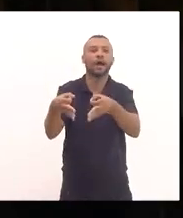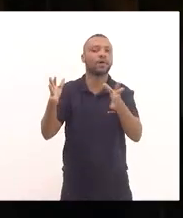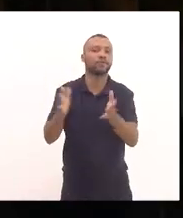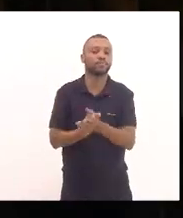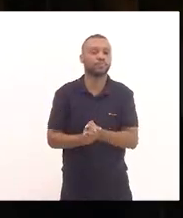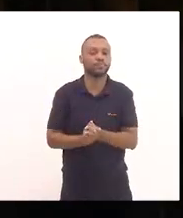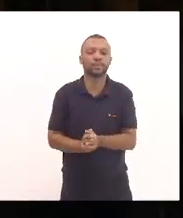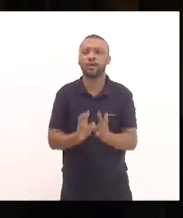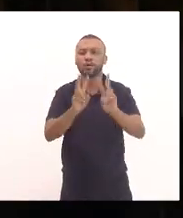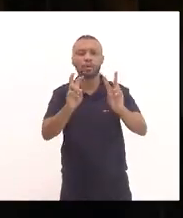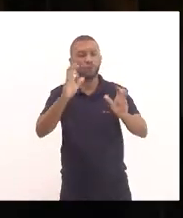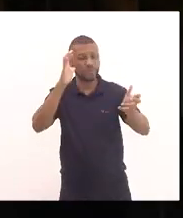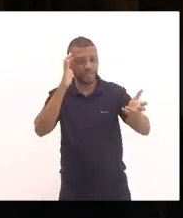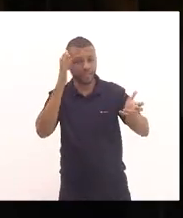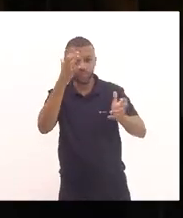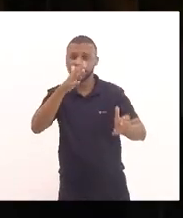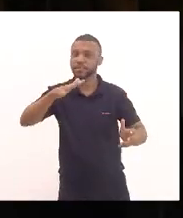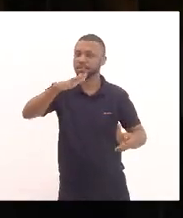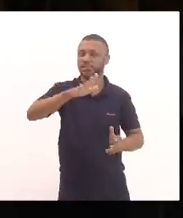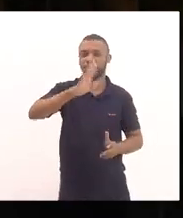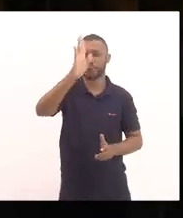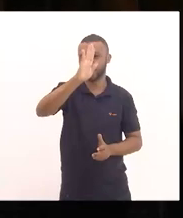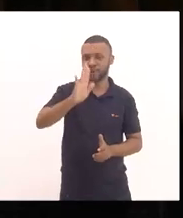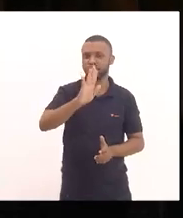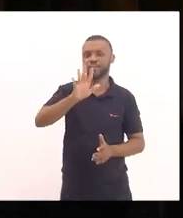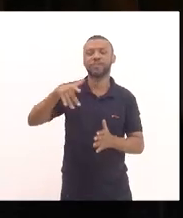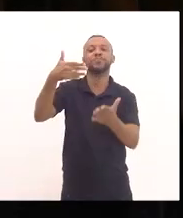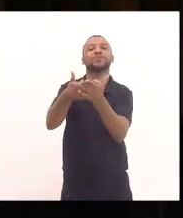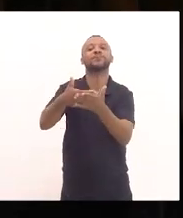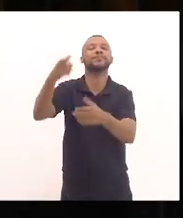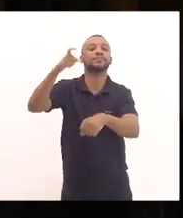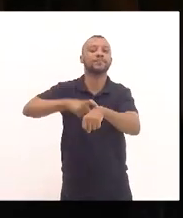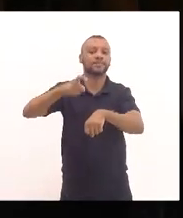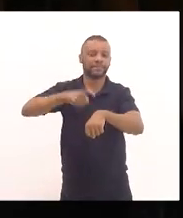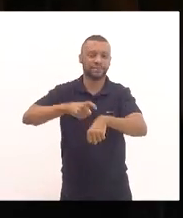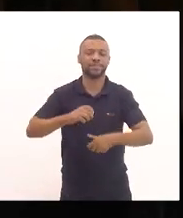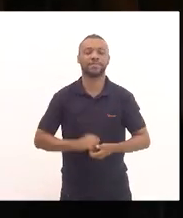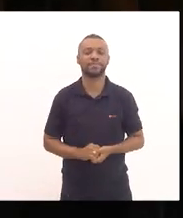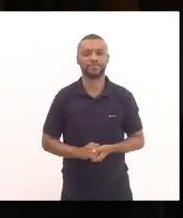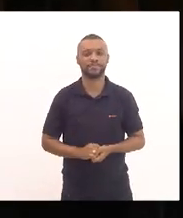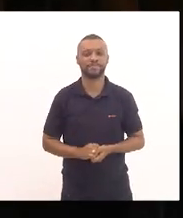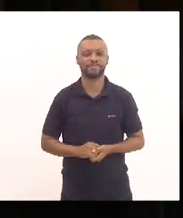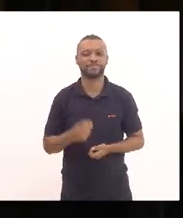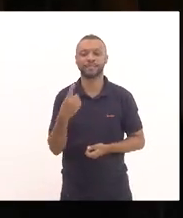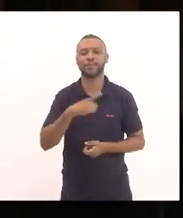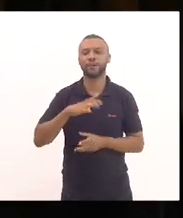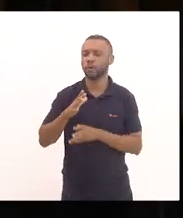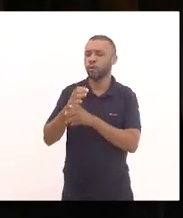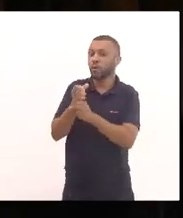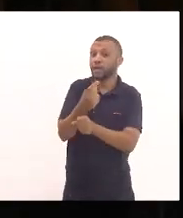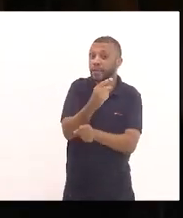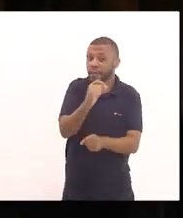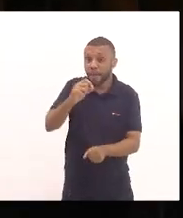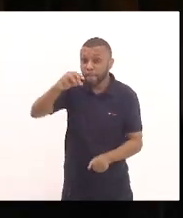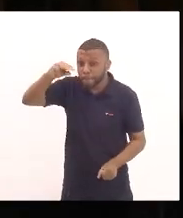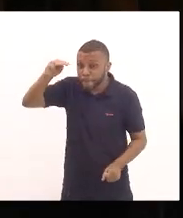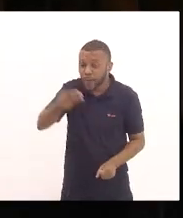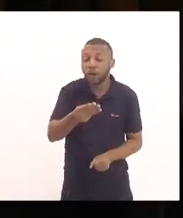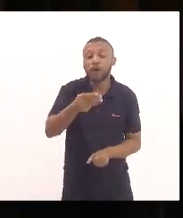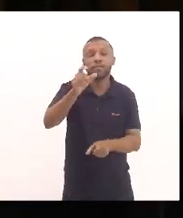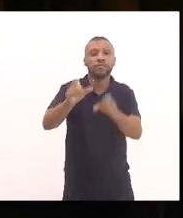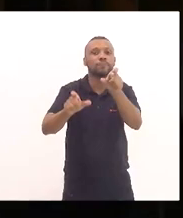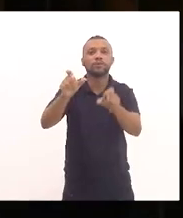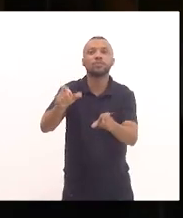uma situação que nosso país vive nesse momento. Temos mais de 100 milhões de pessoas em